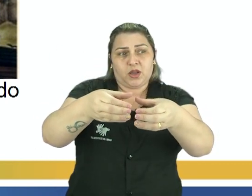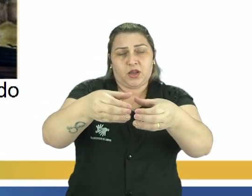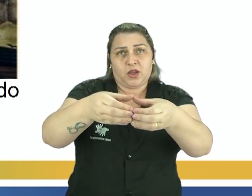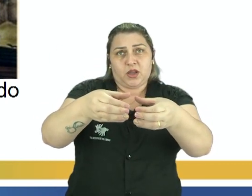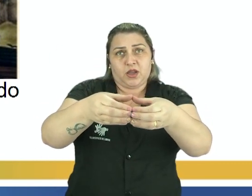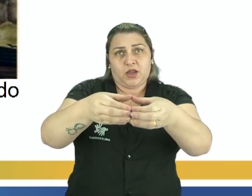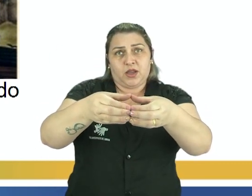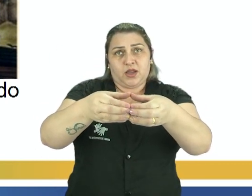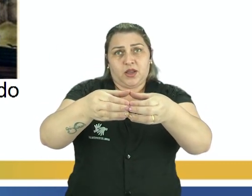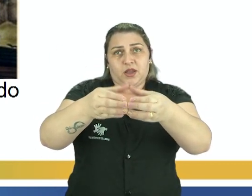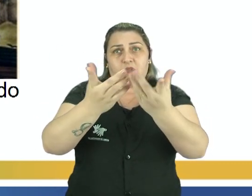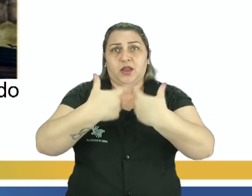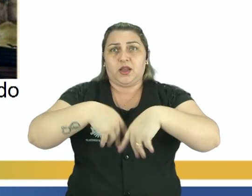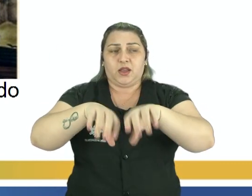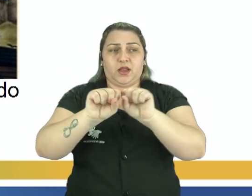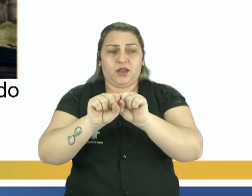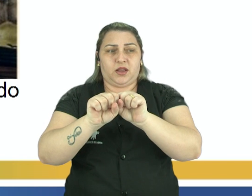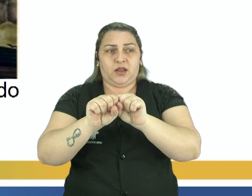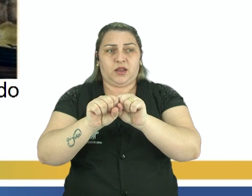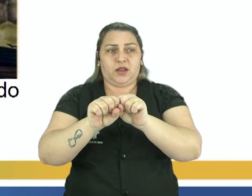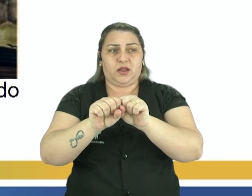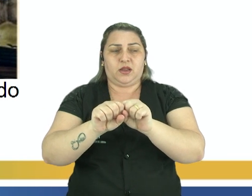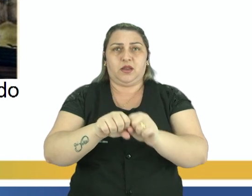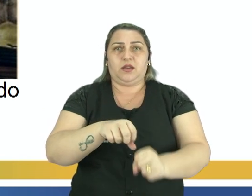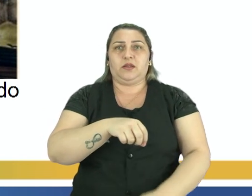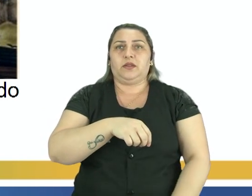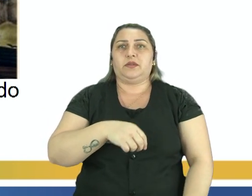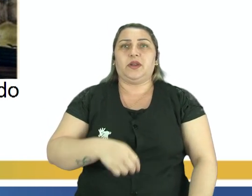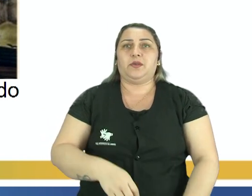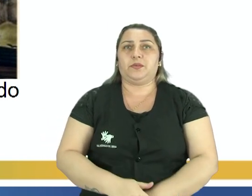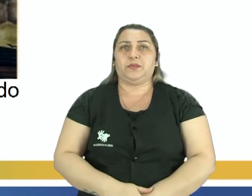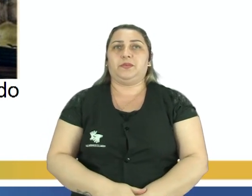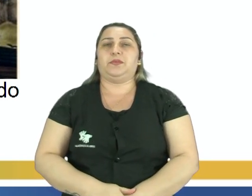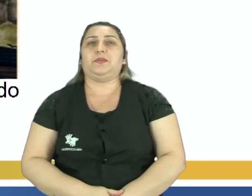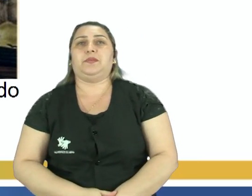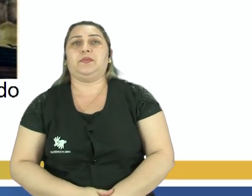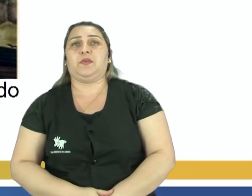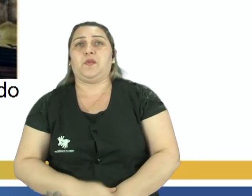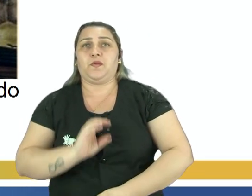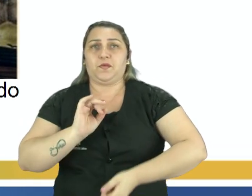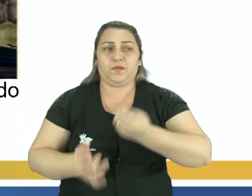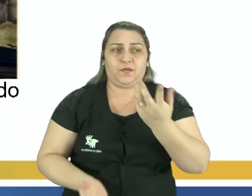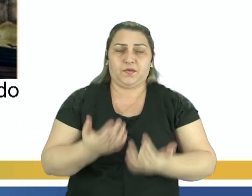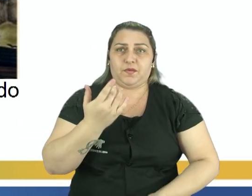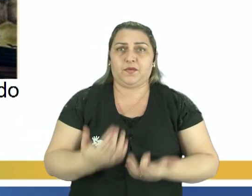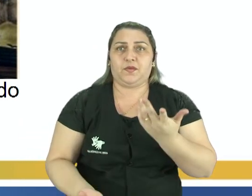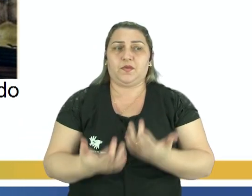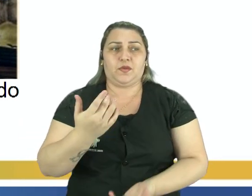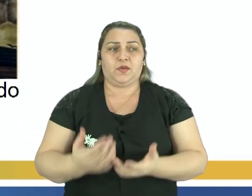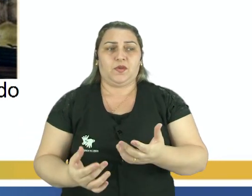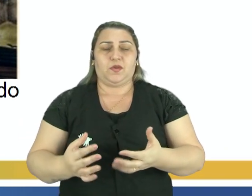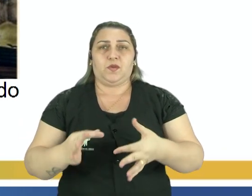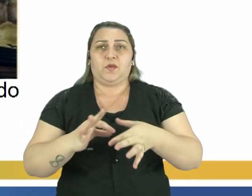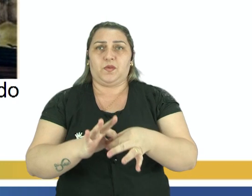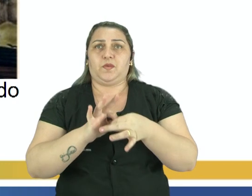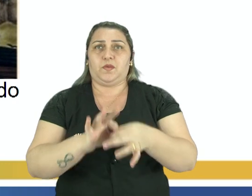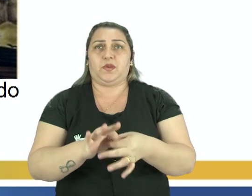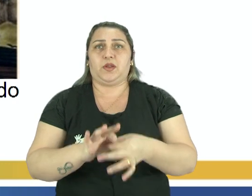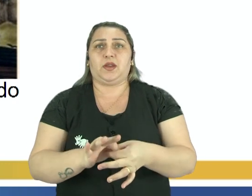da linguagem. Como assim? Tá? Vamos observar. Através do fogo eles começaram a se reunir. Então isso gerou